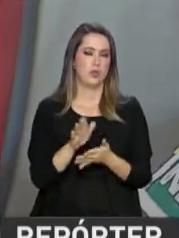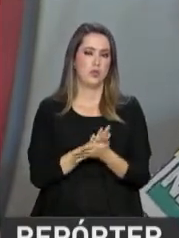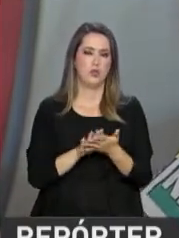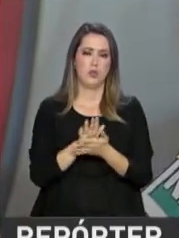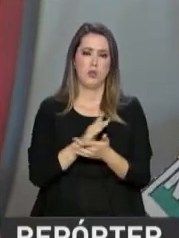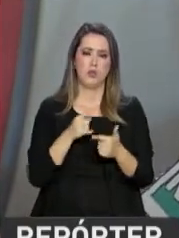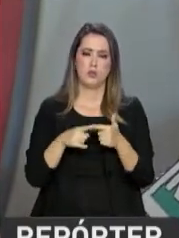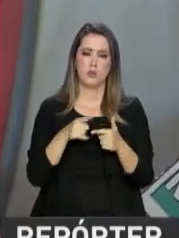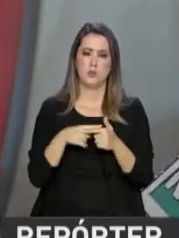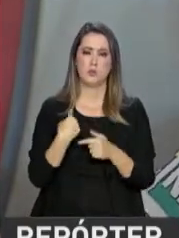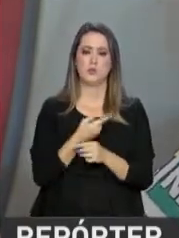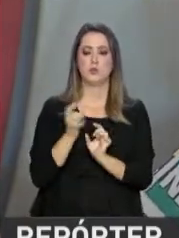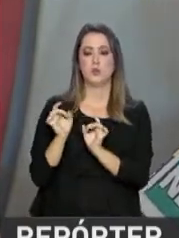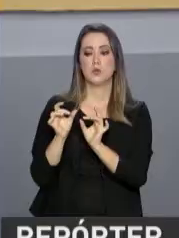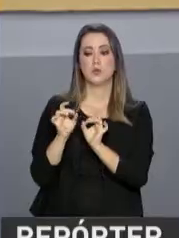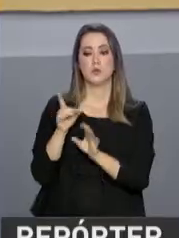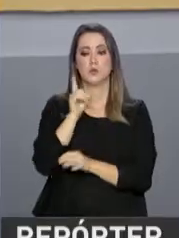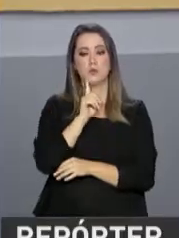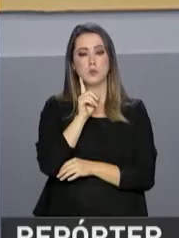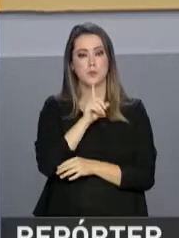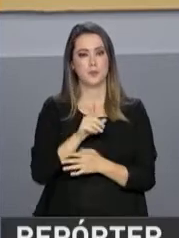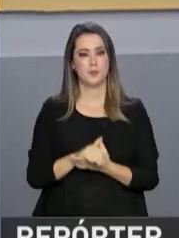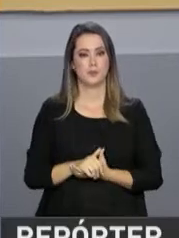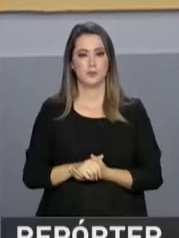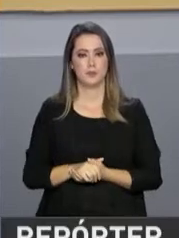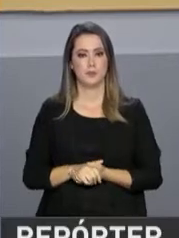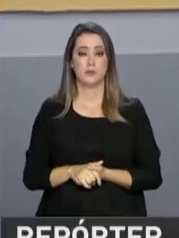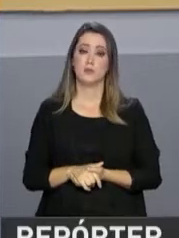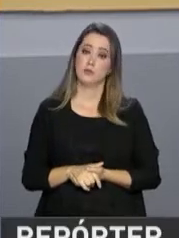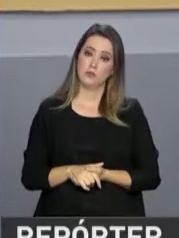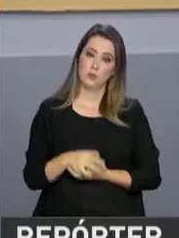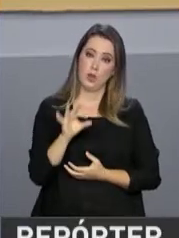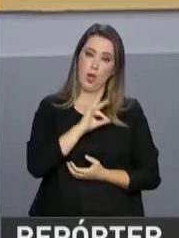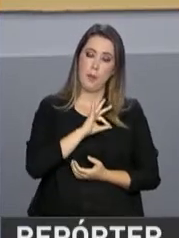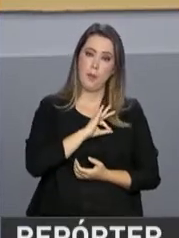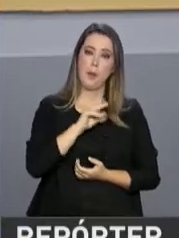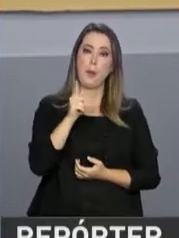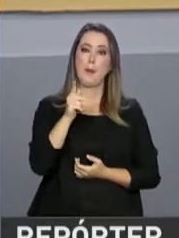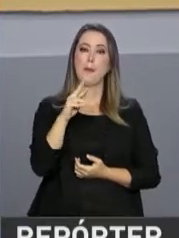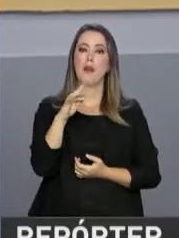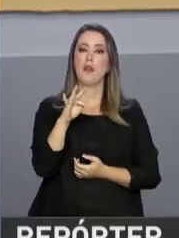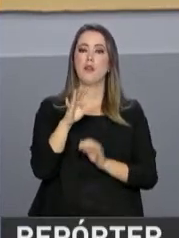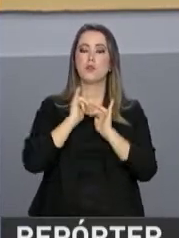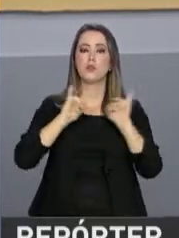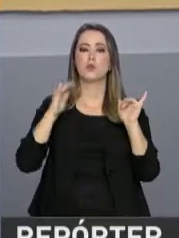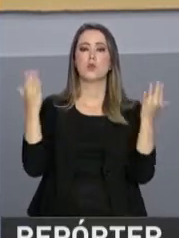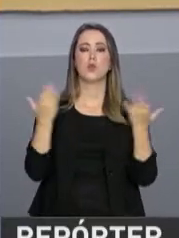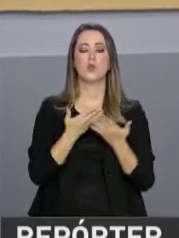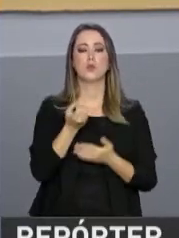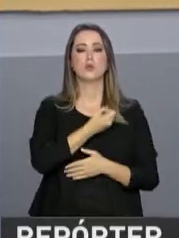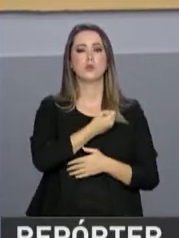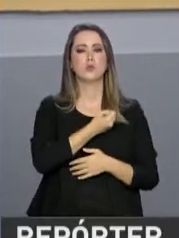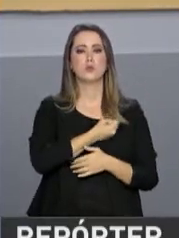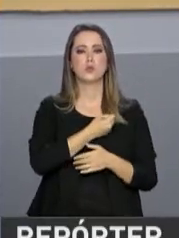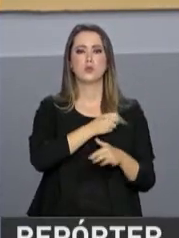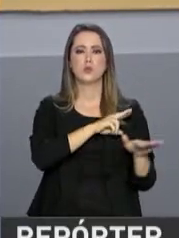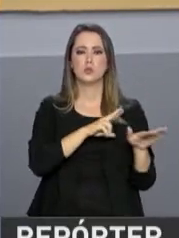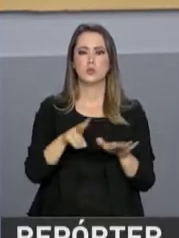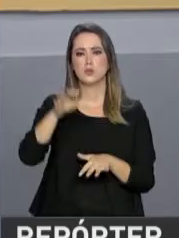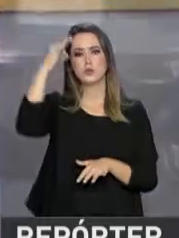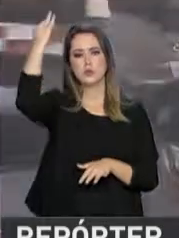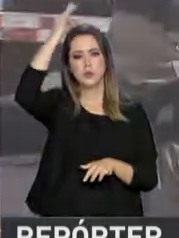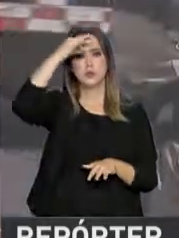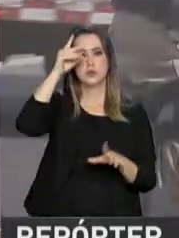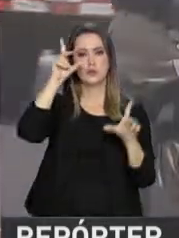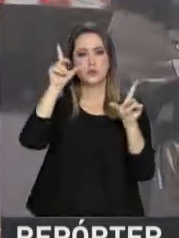nas nossas exportações a polícia rodoviária federal divulgou hoje os dados da operação semana santa